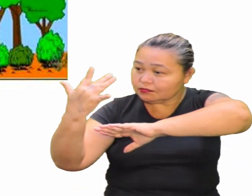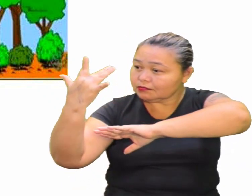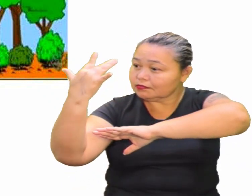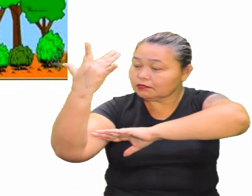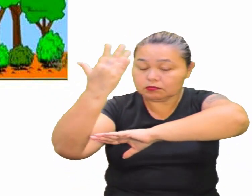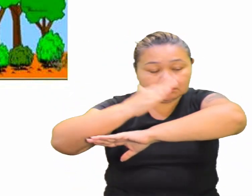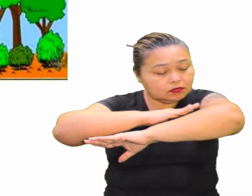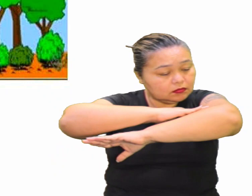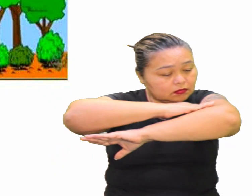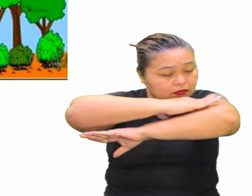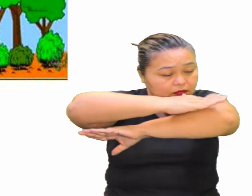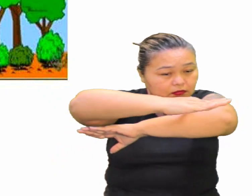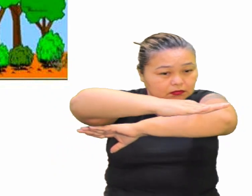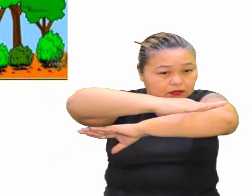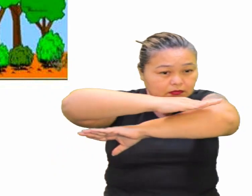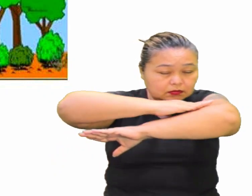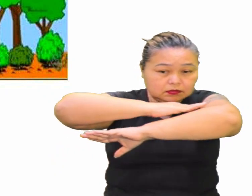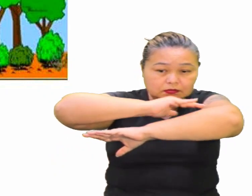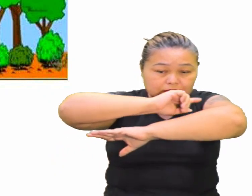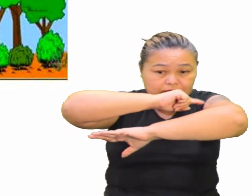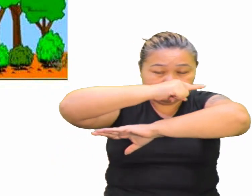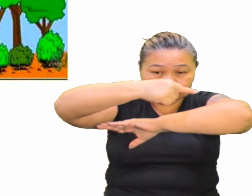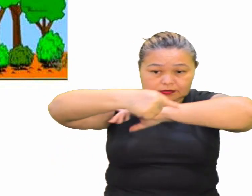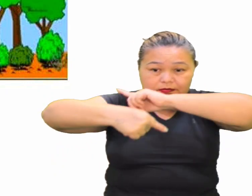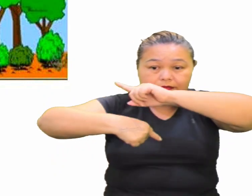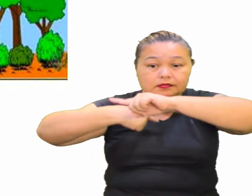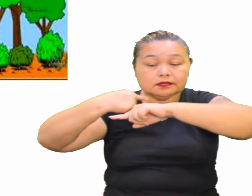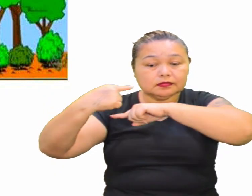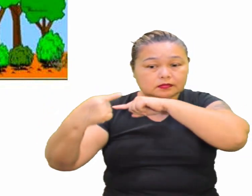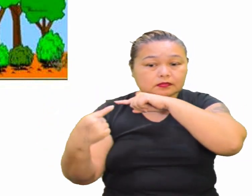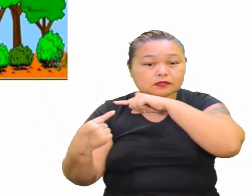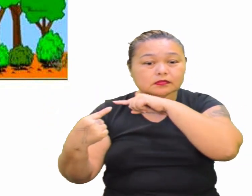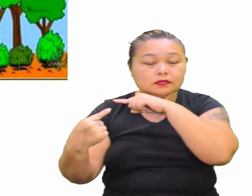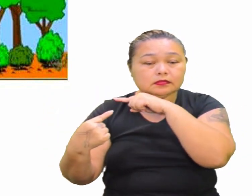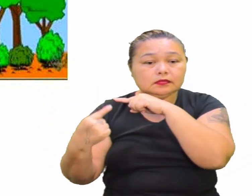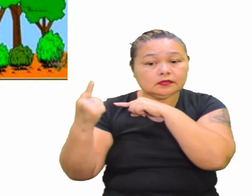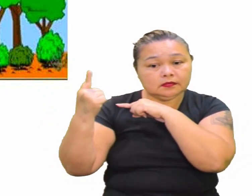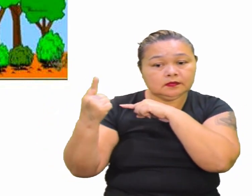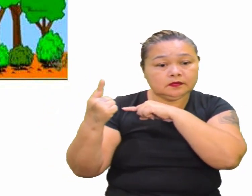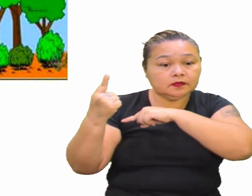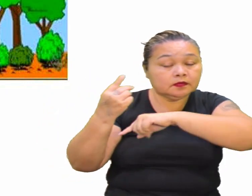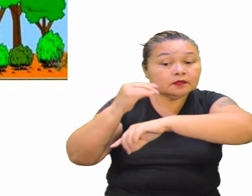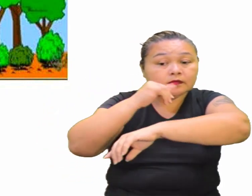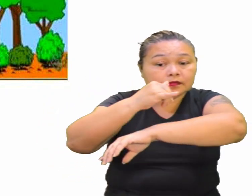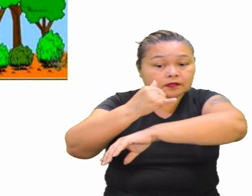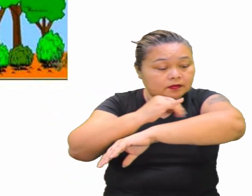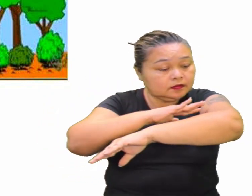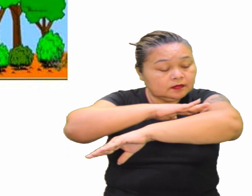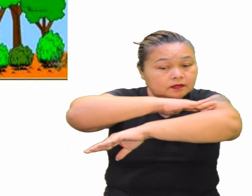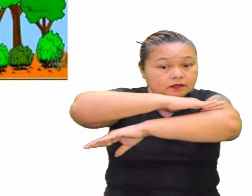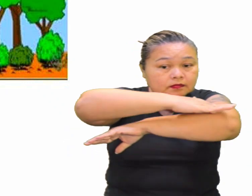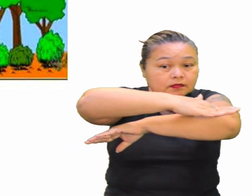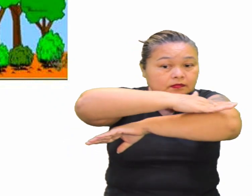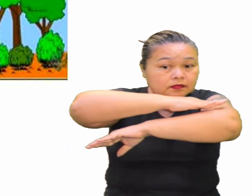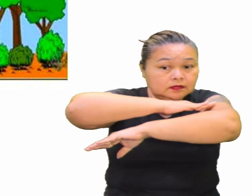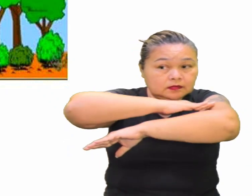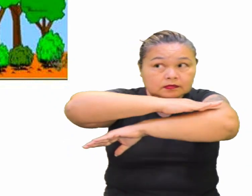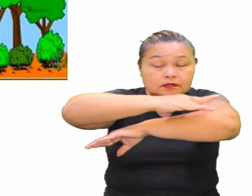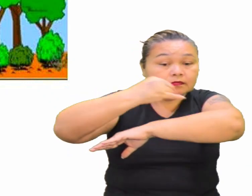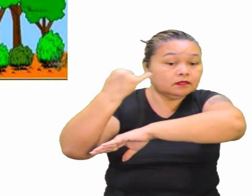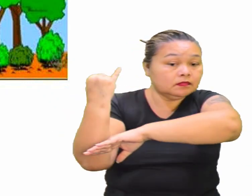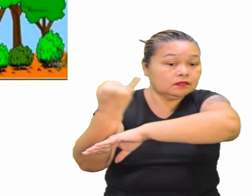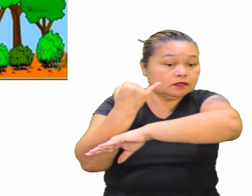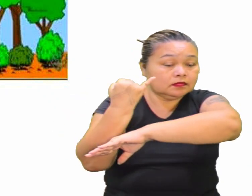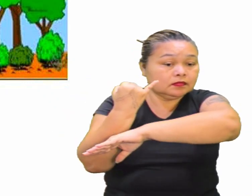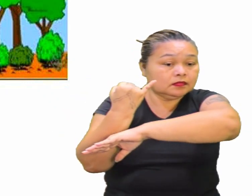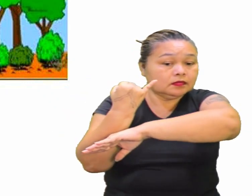ela inicia toda uma cadeia, lembra dos produtores? Pois é. Então, esse fluxo de energia começa com eles. Então, eles são muito